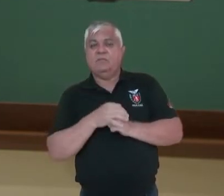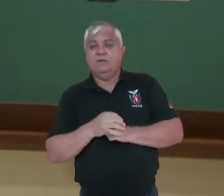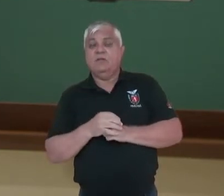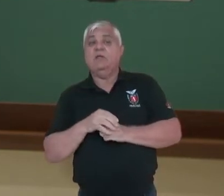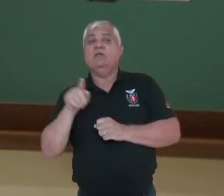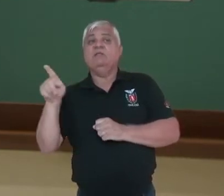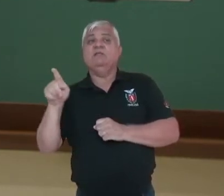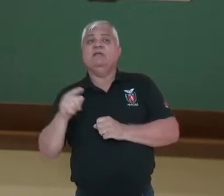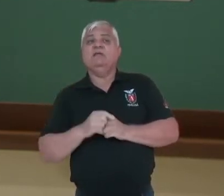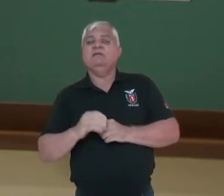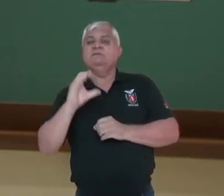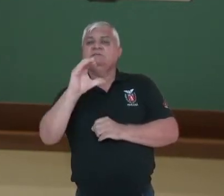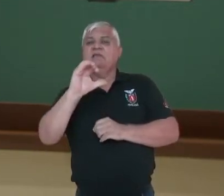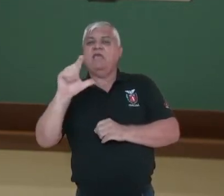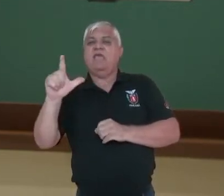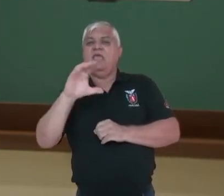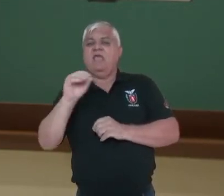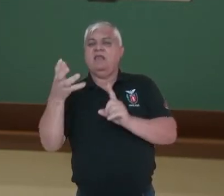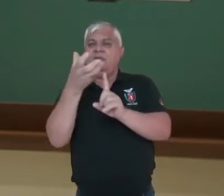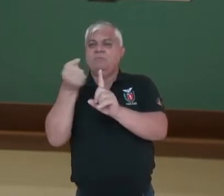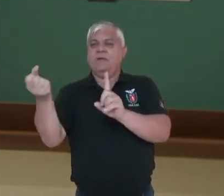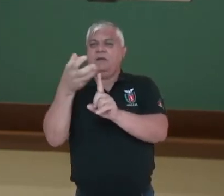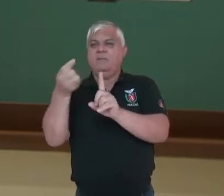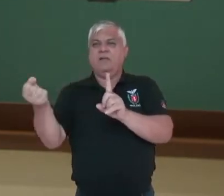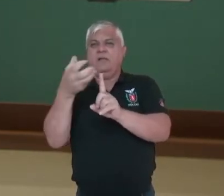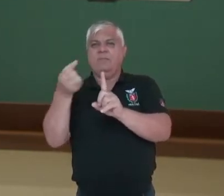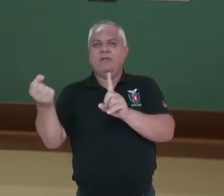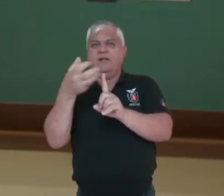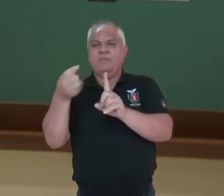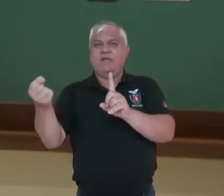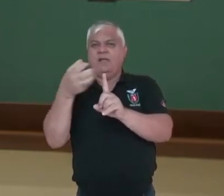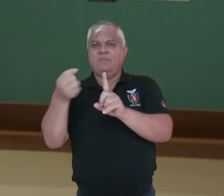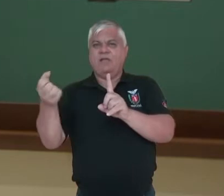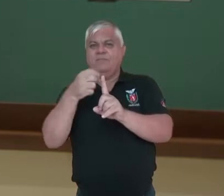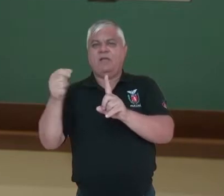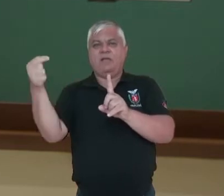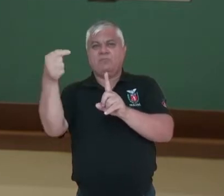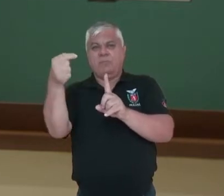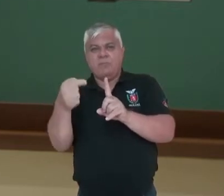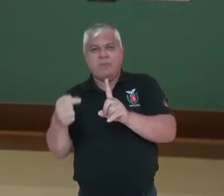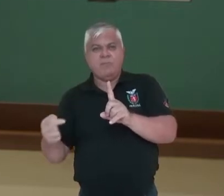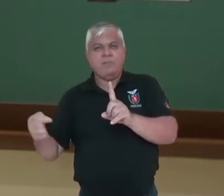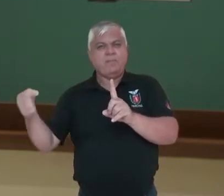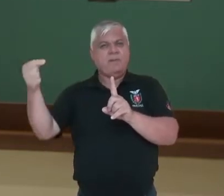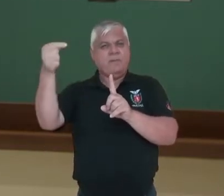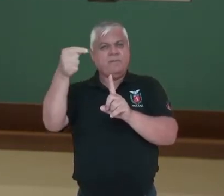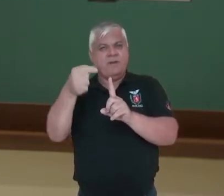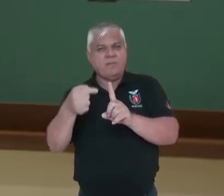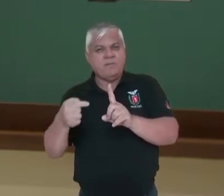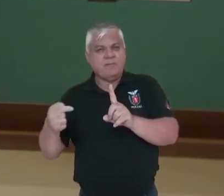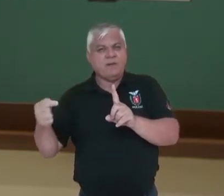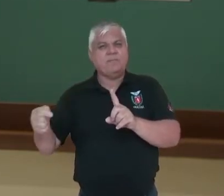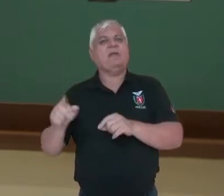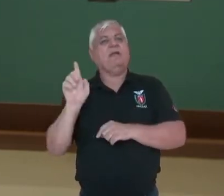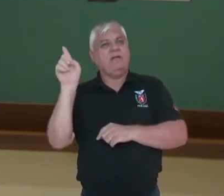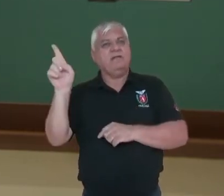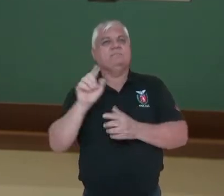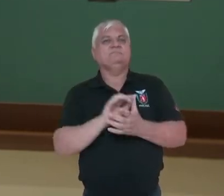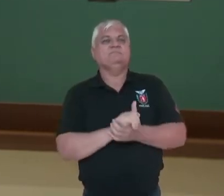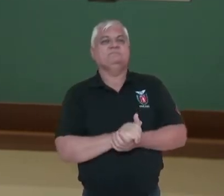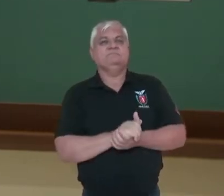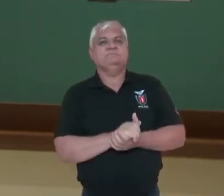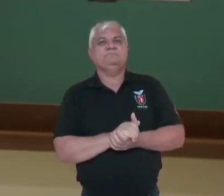e o nosso Cl ali ganhando um elétron, então ficando com a parte negativa. É o que a gente vê aqui, o apontamento dessa setinha.